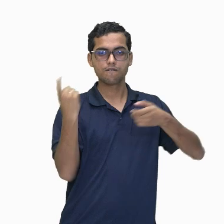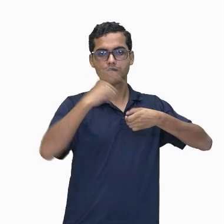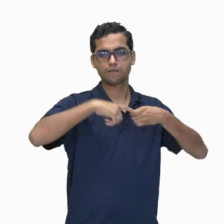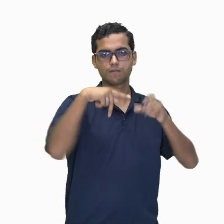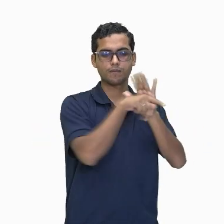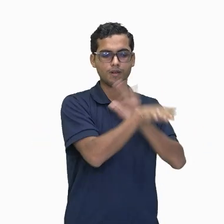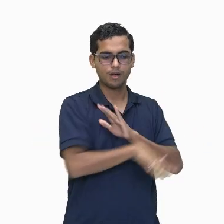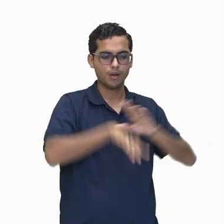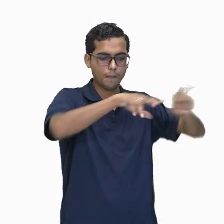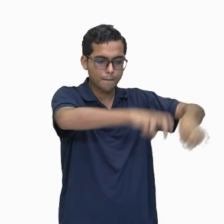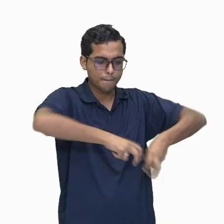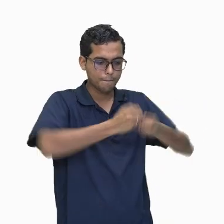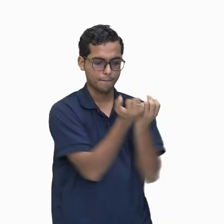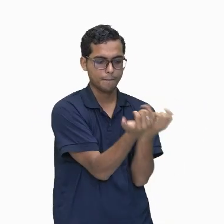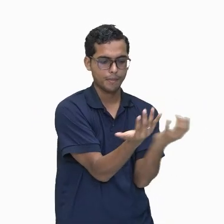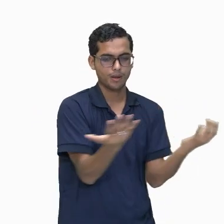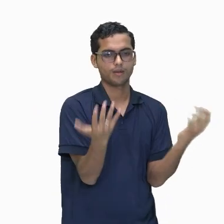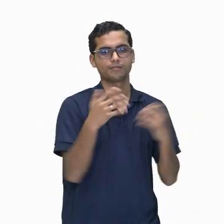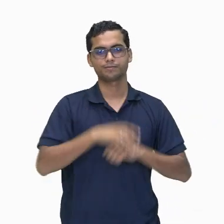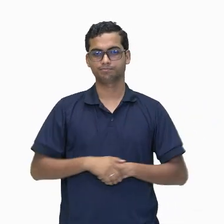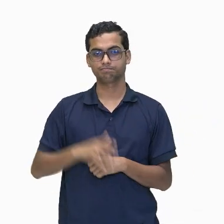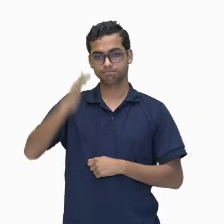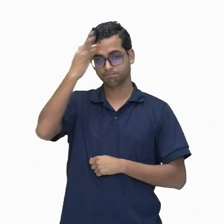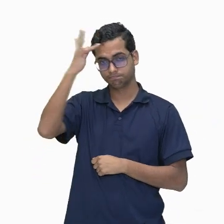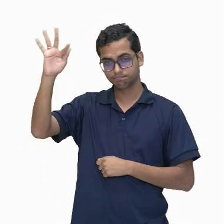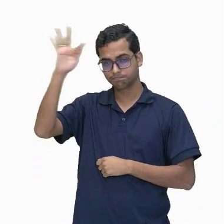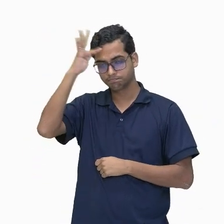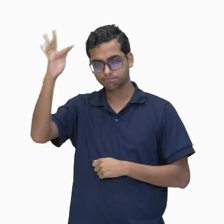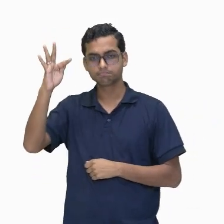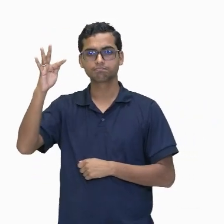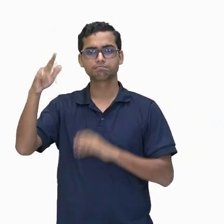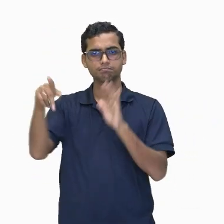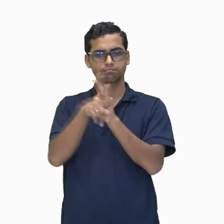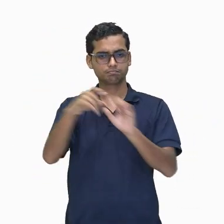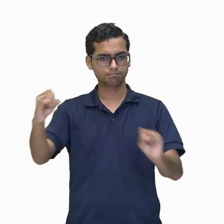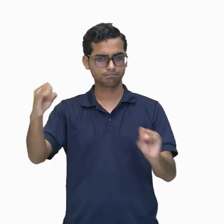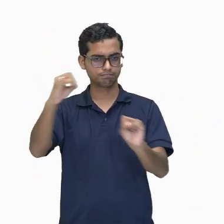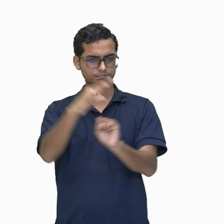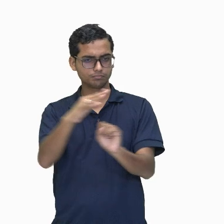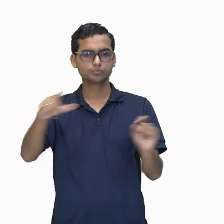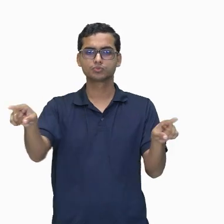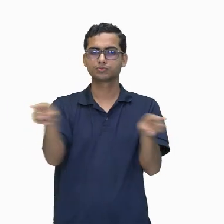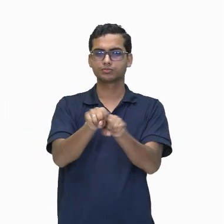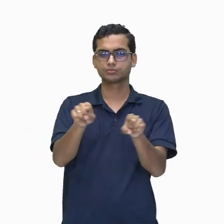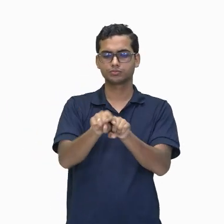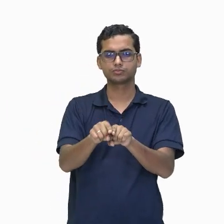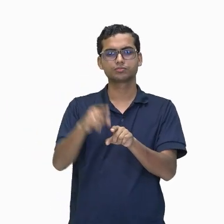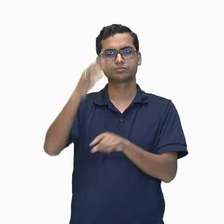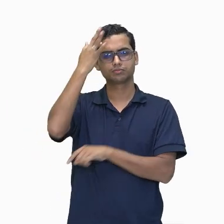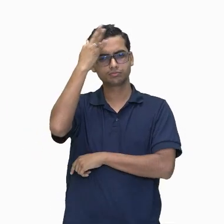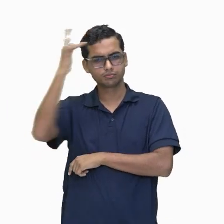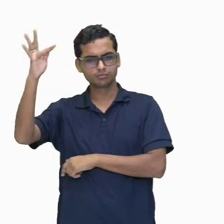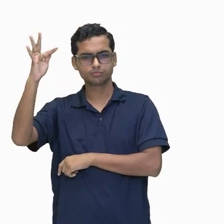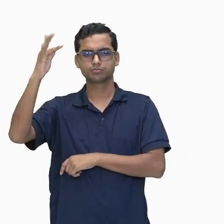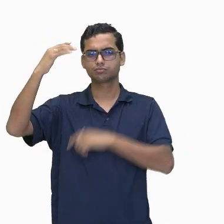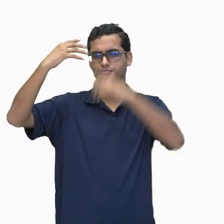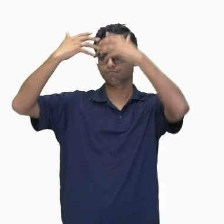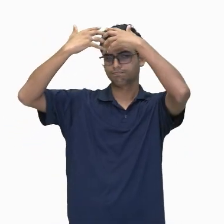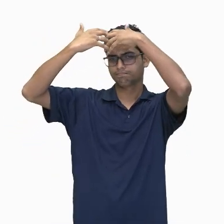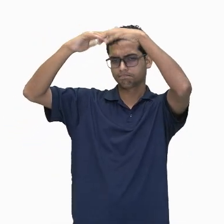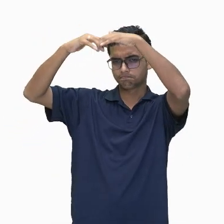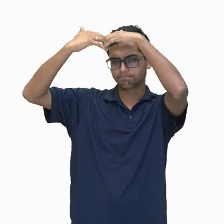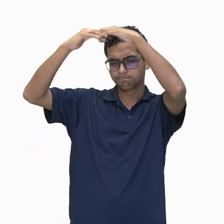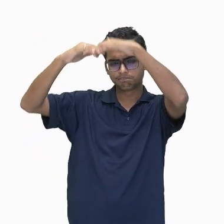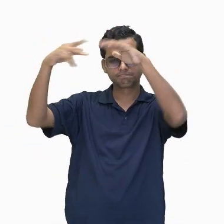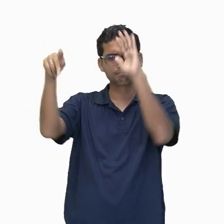natureza. Influenciados pelos filósofos iluministas e pela filosofia racionalista, os